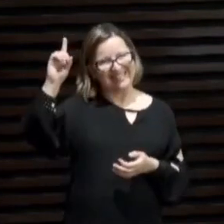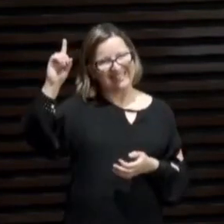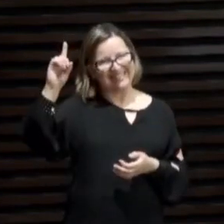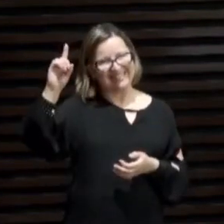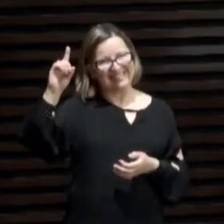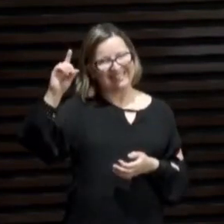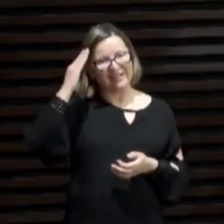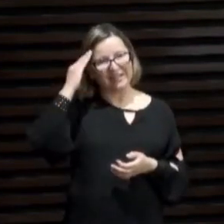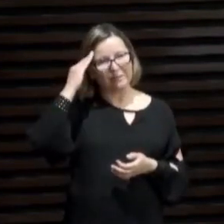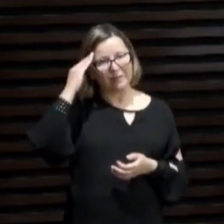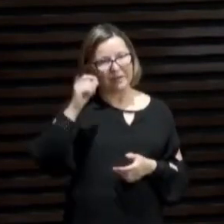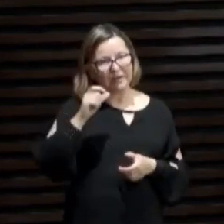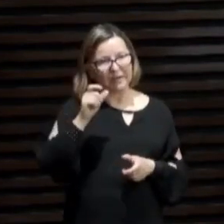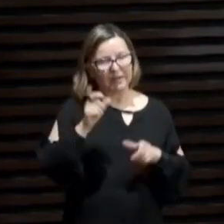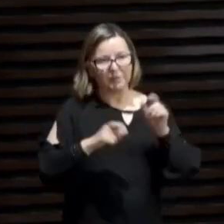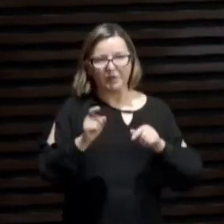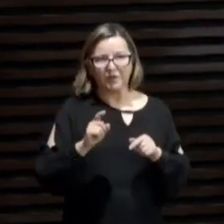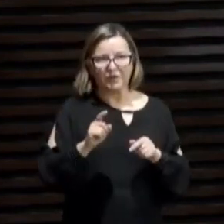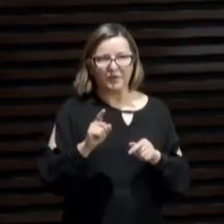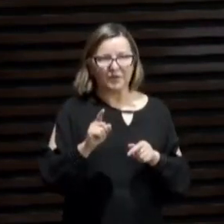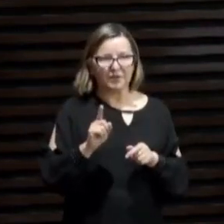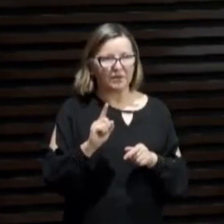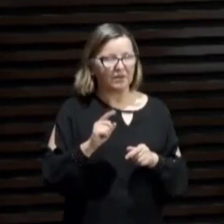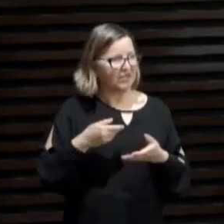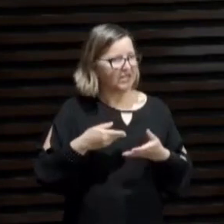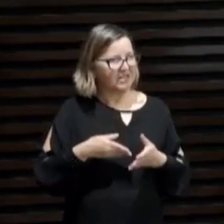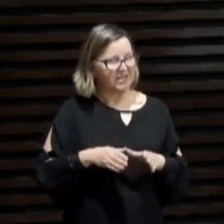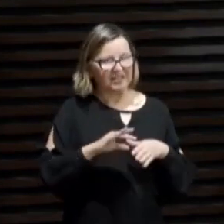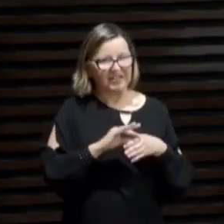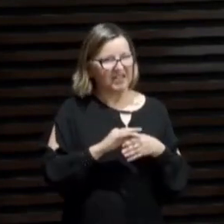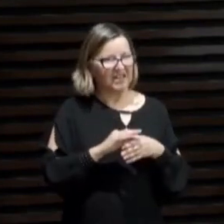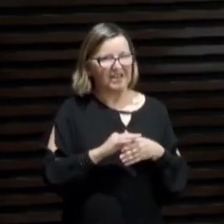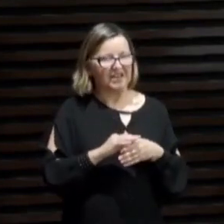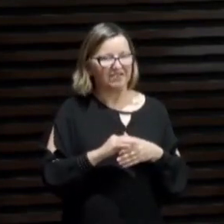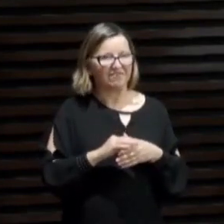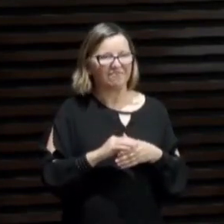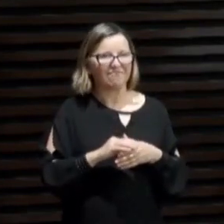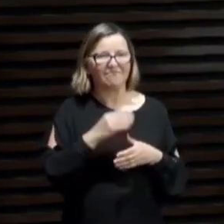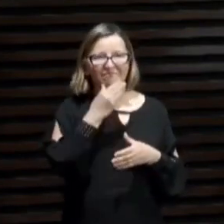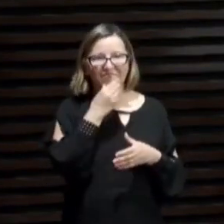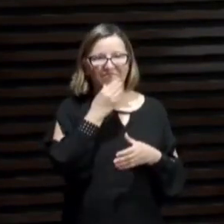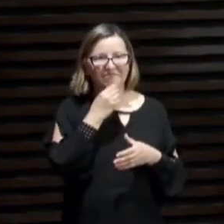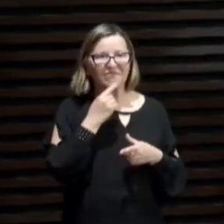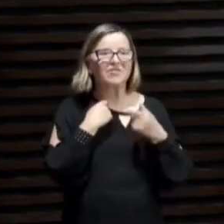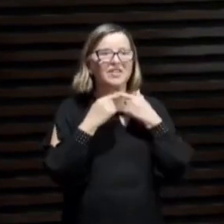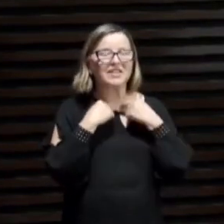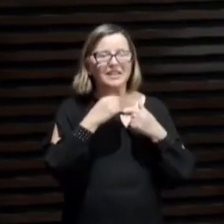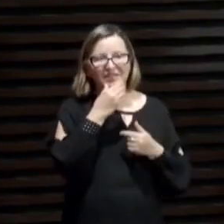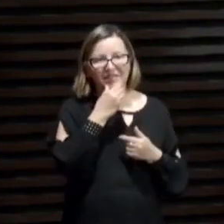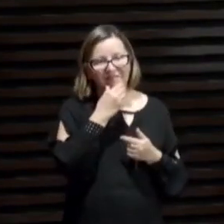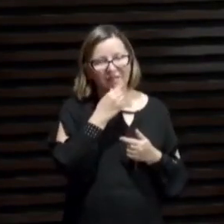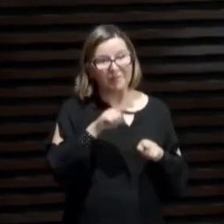que não nasceram da carne, do homem, da vontade do homem, mas de Deus. Novo